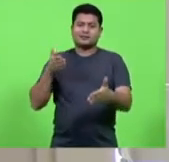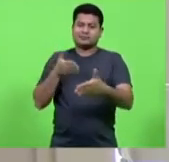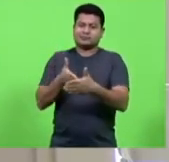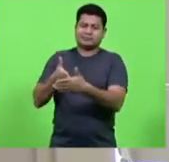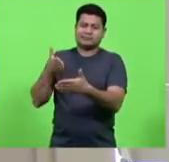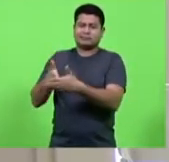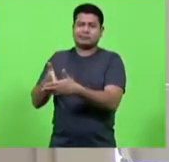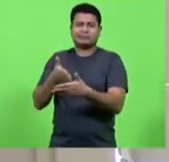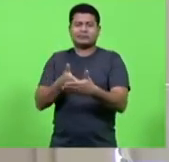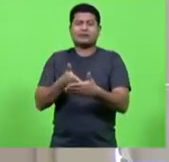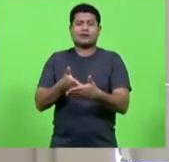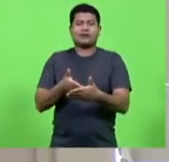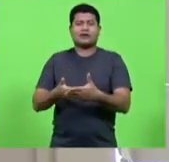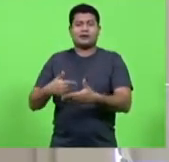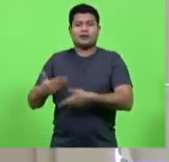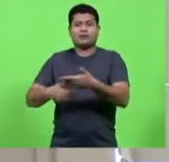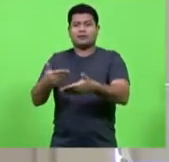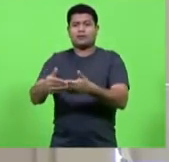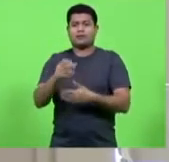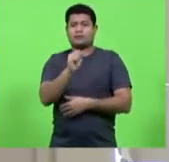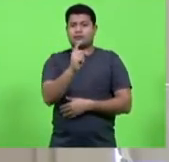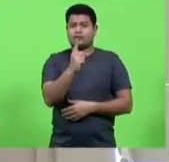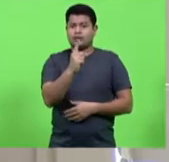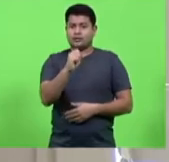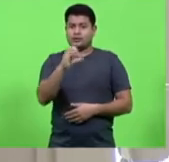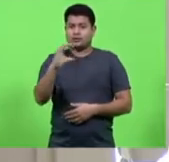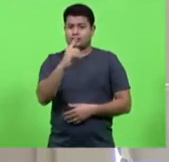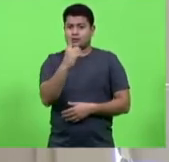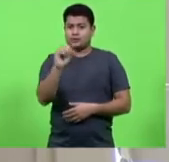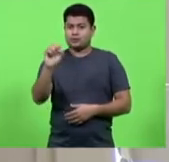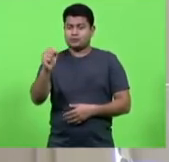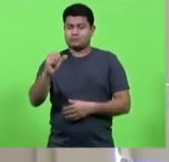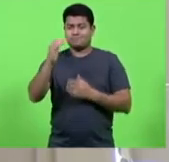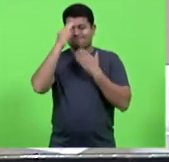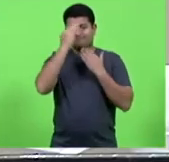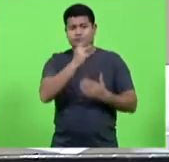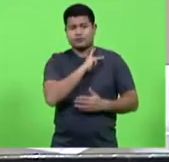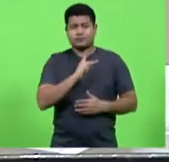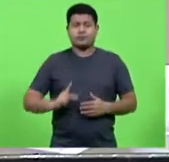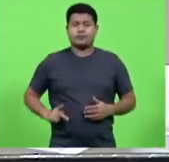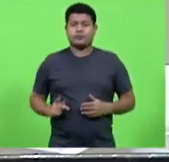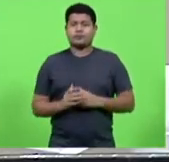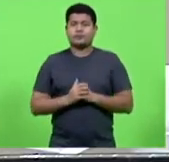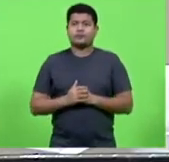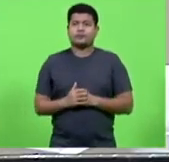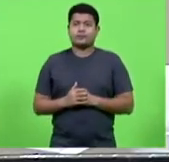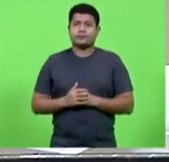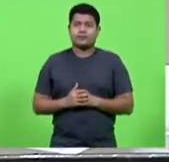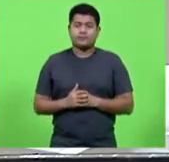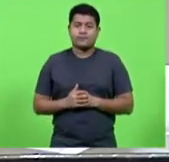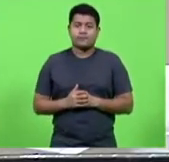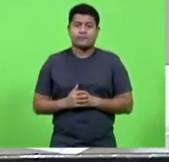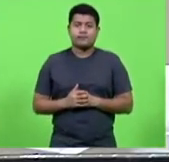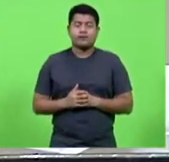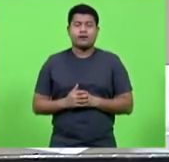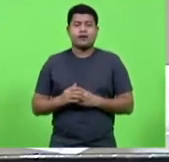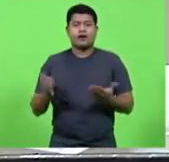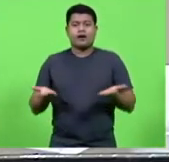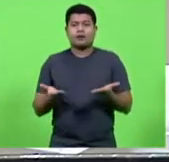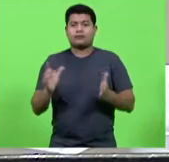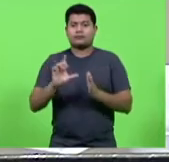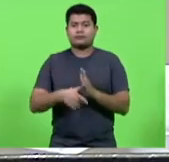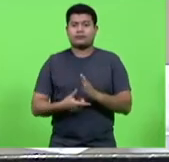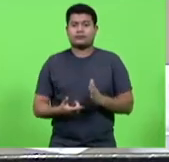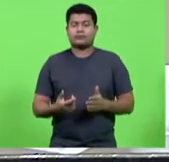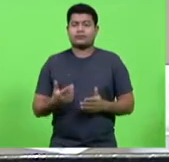da SC-108. Obrigado, senhor presidente. Obrigado, deputado Ricardo Alba. Próximo deputado, o